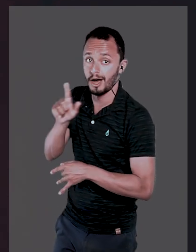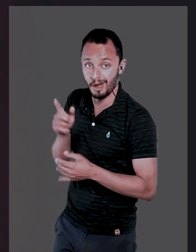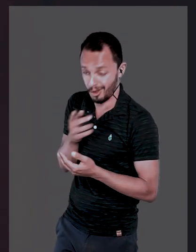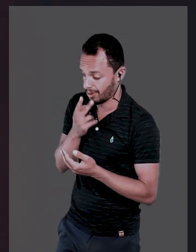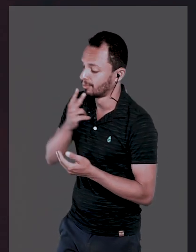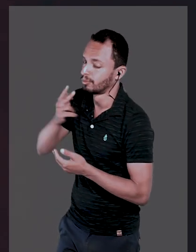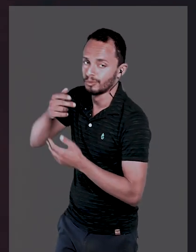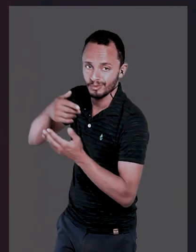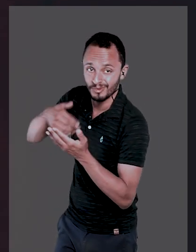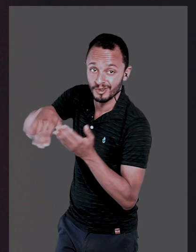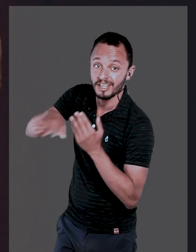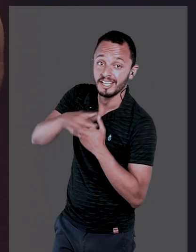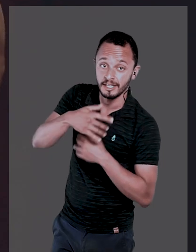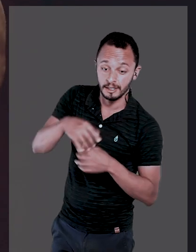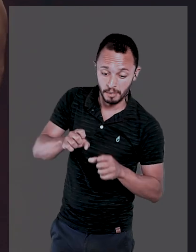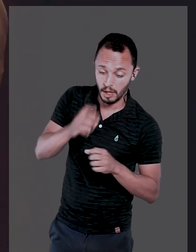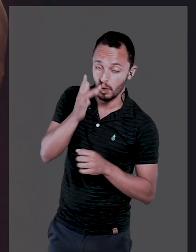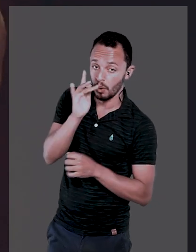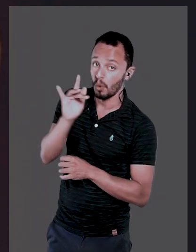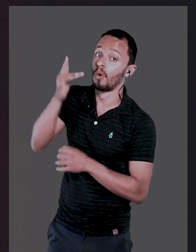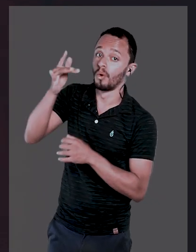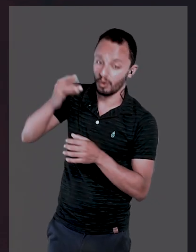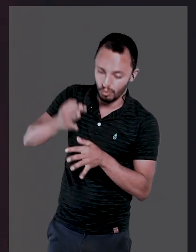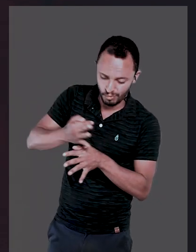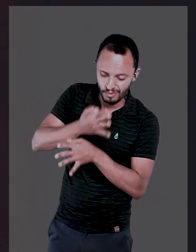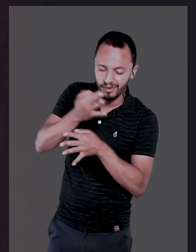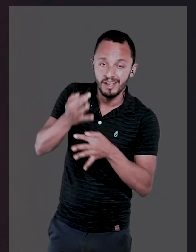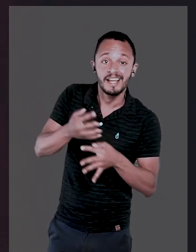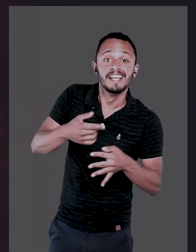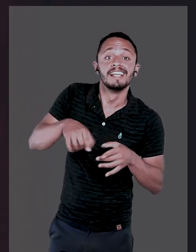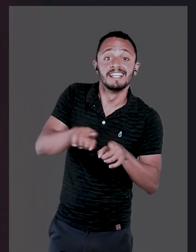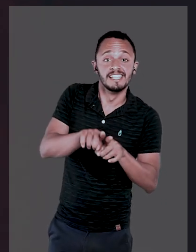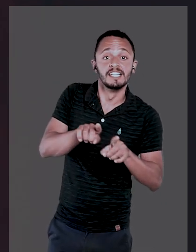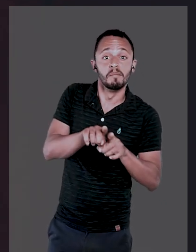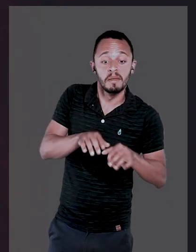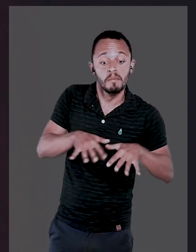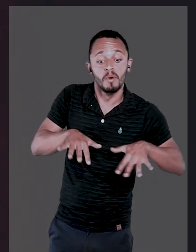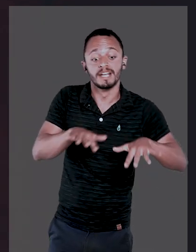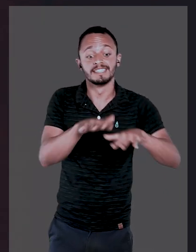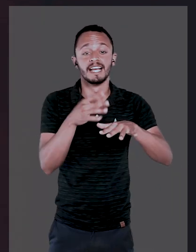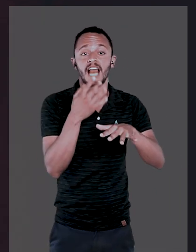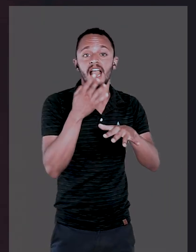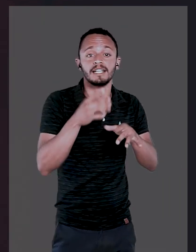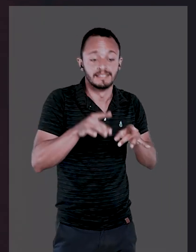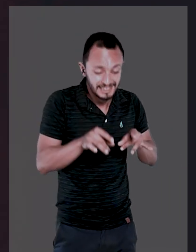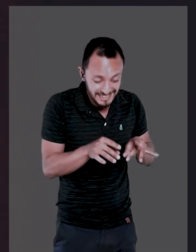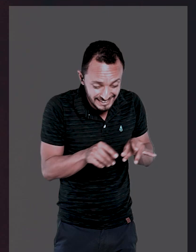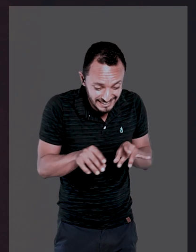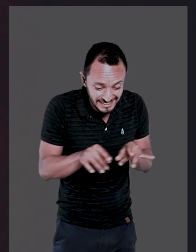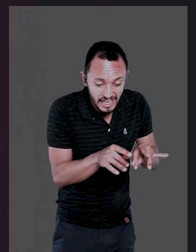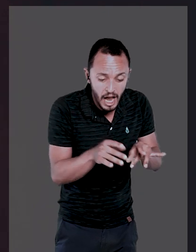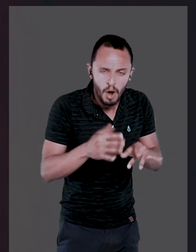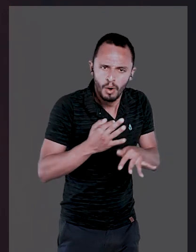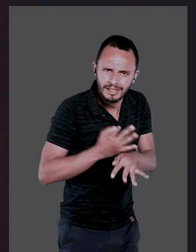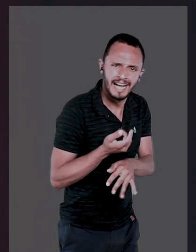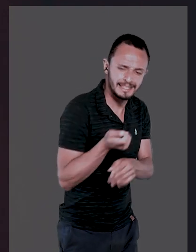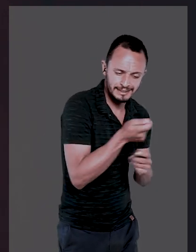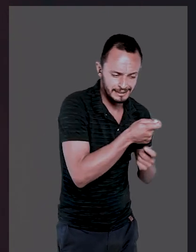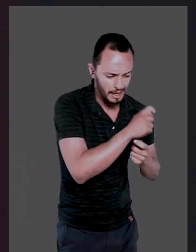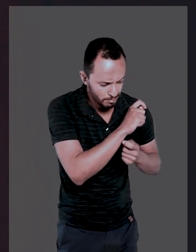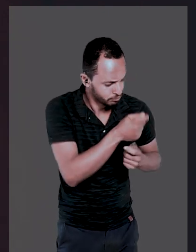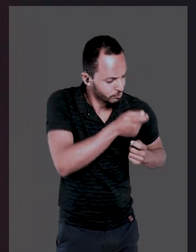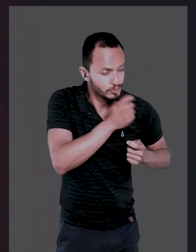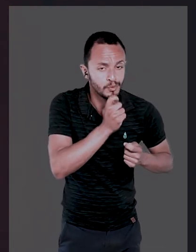pemba terreiro, cachimbo de pau. Ouro Preto é minério real, velho monastério de